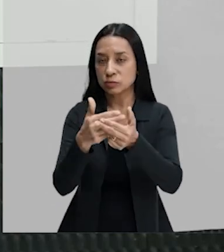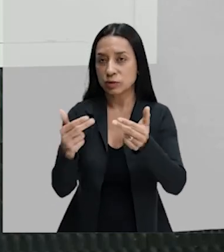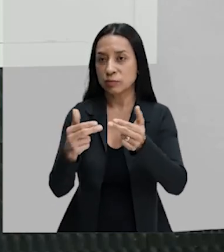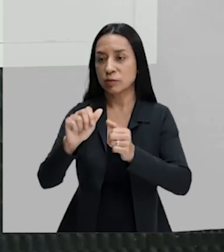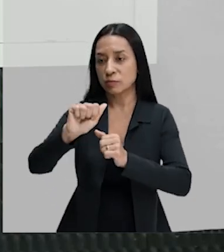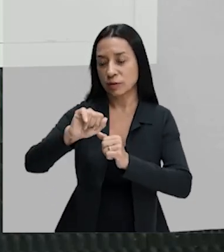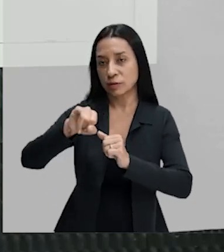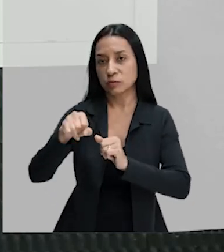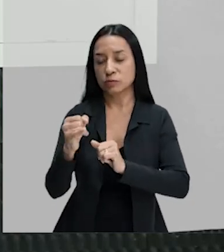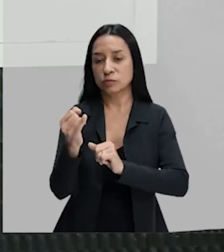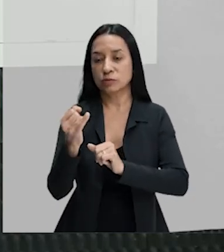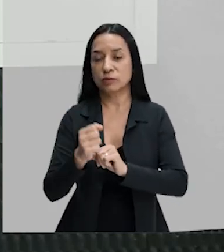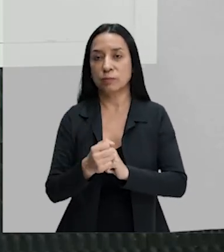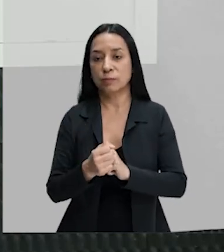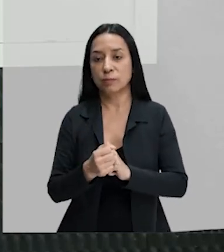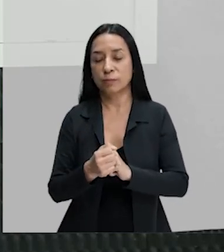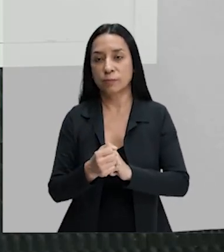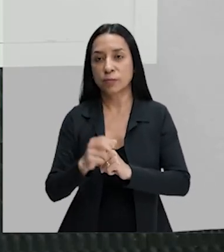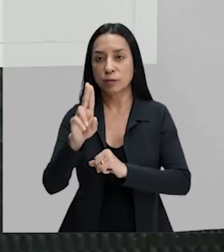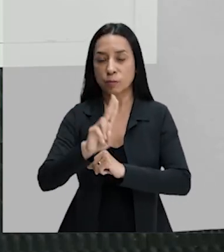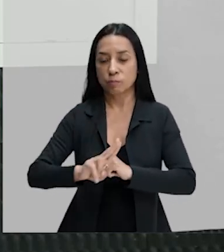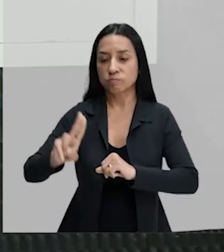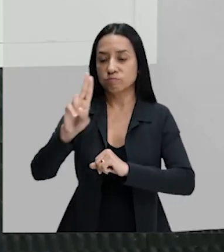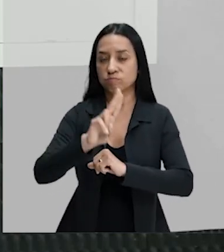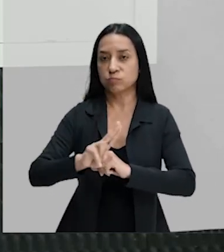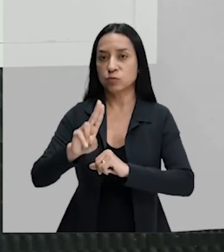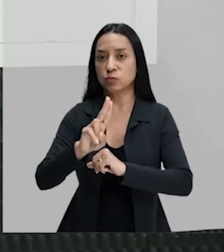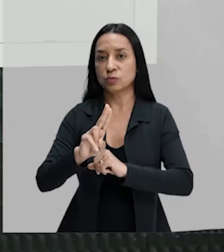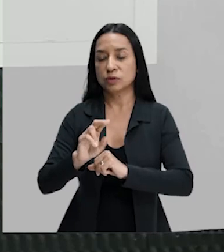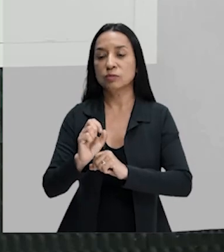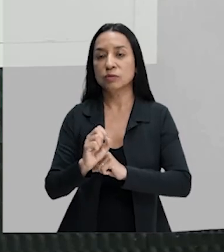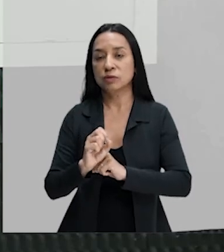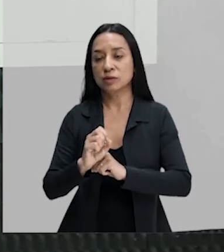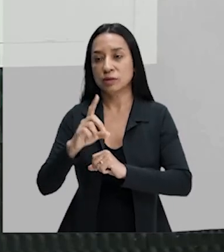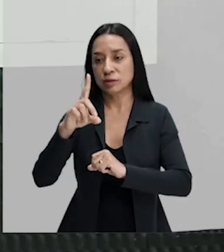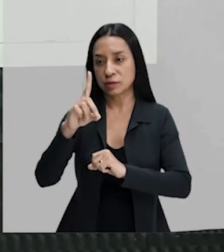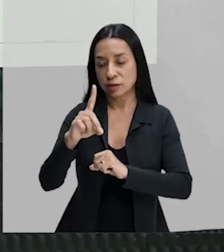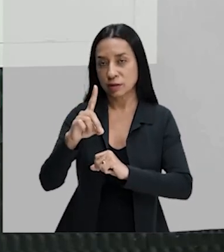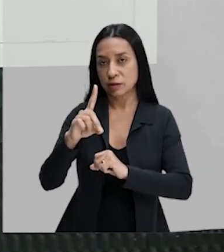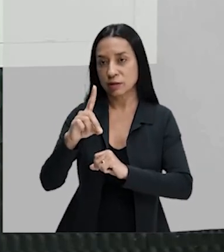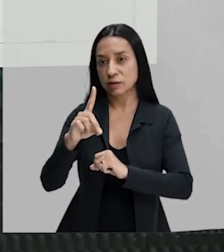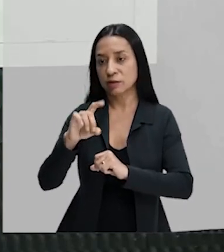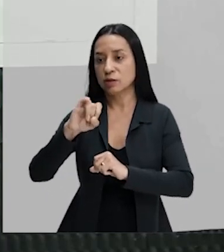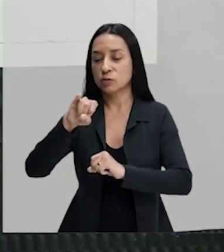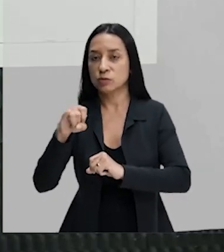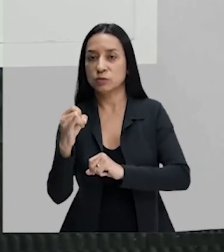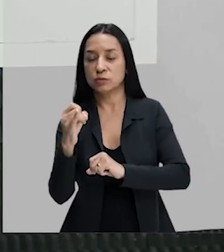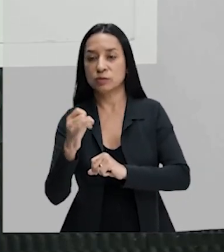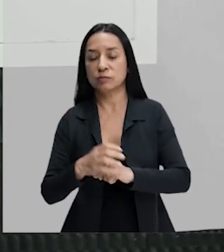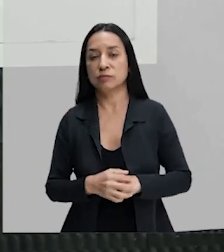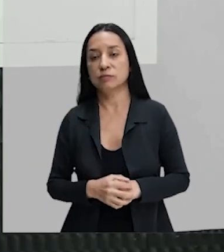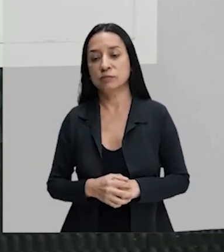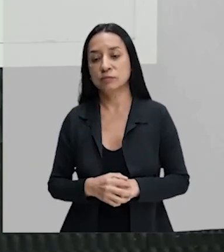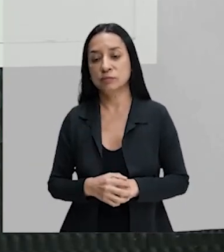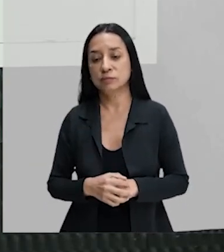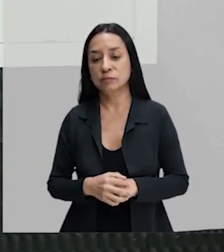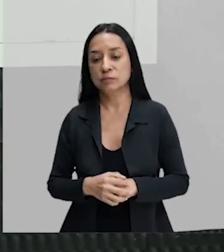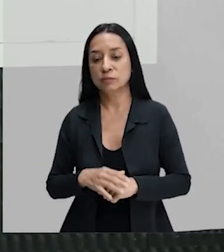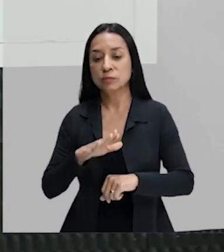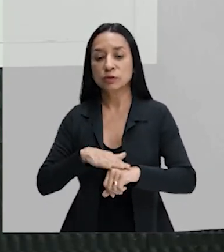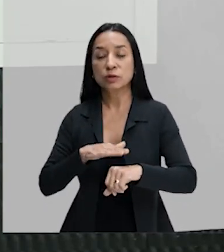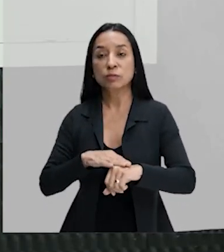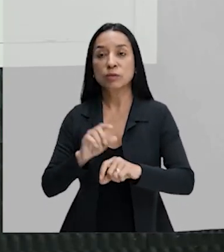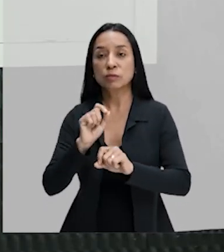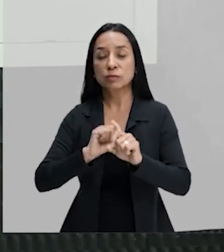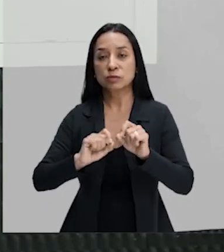J. Tá? Então a gente usa a notação D e J. Certo? Então chamamos de menor